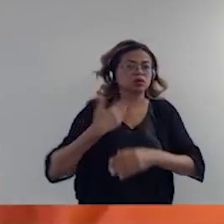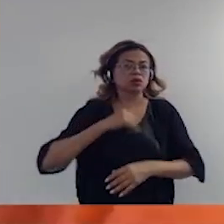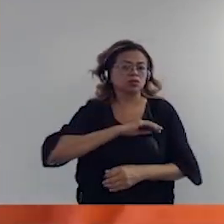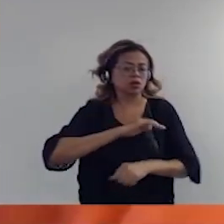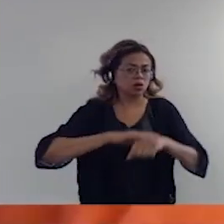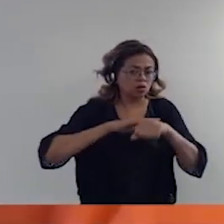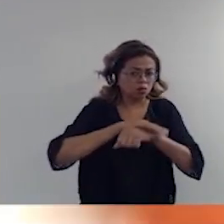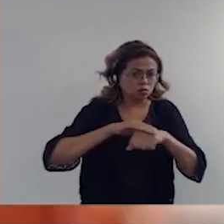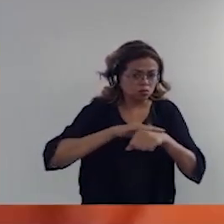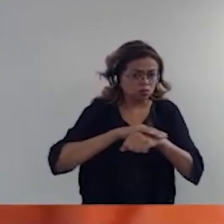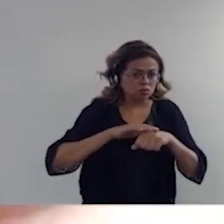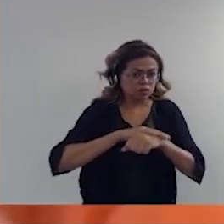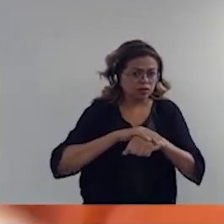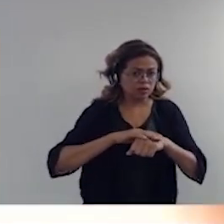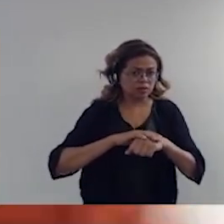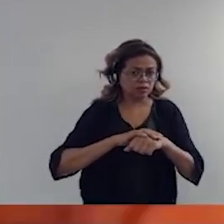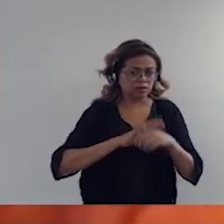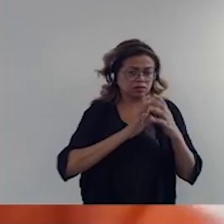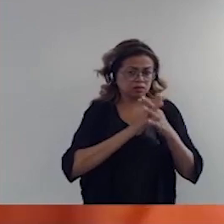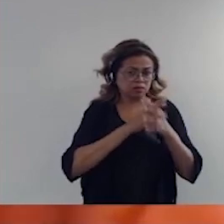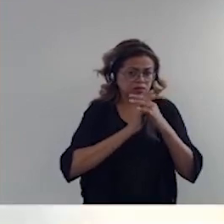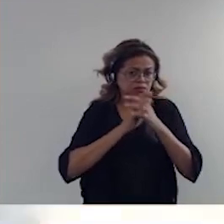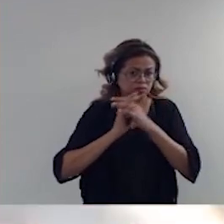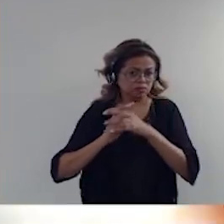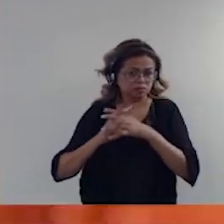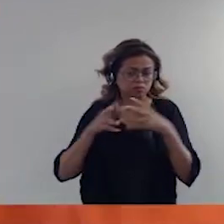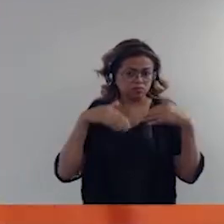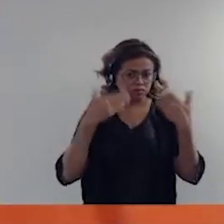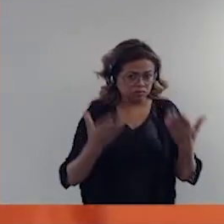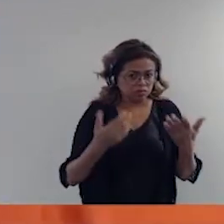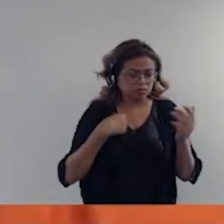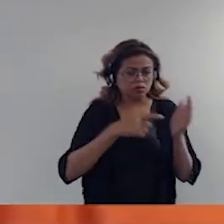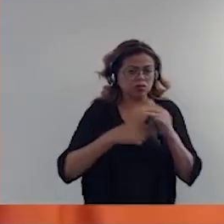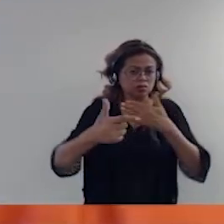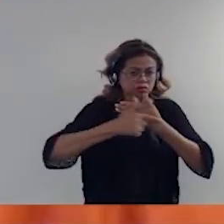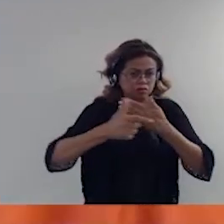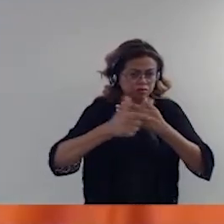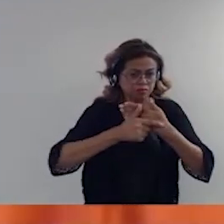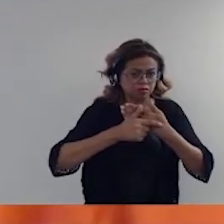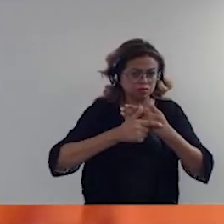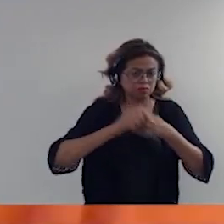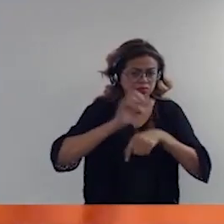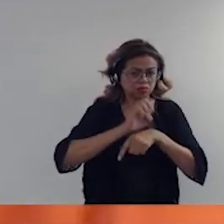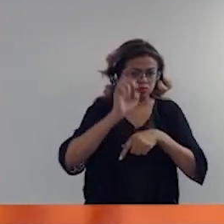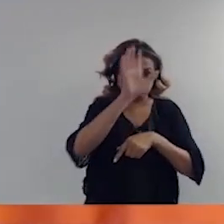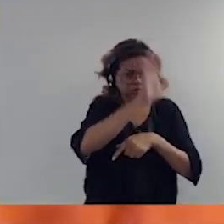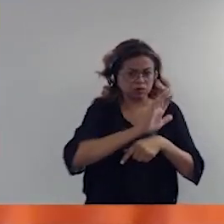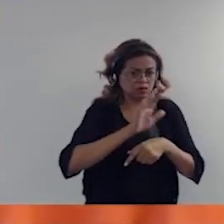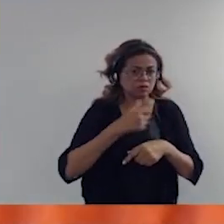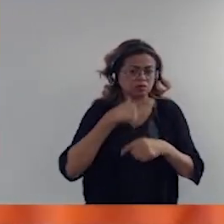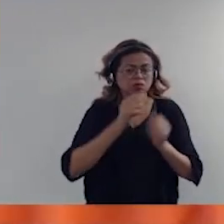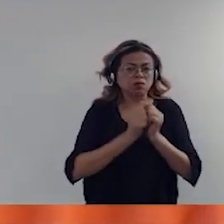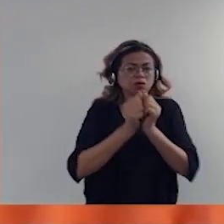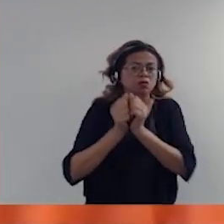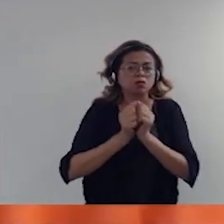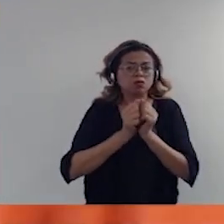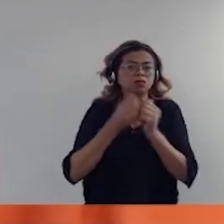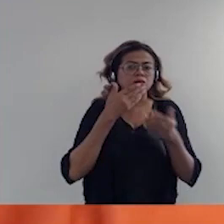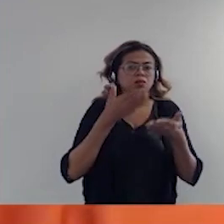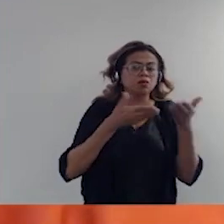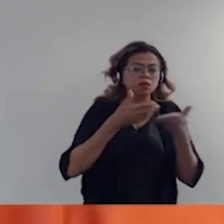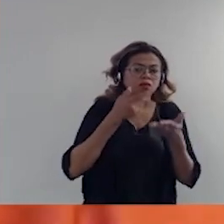discute, e alguns autores que já têm refletido sobre esse papel do Estado com relação à